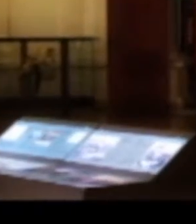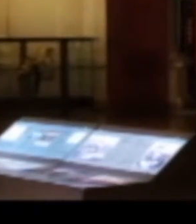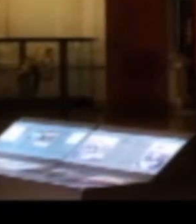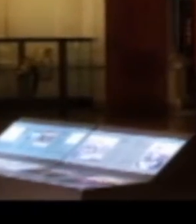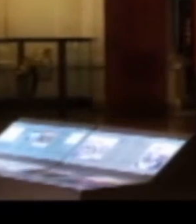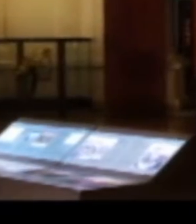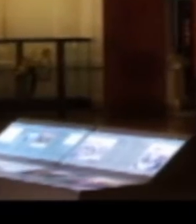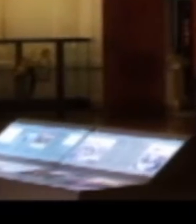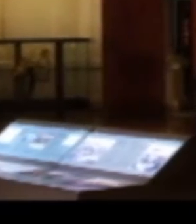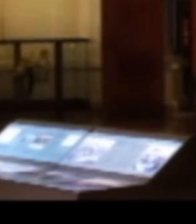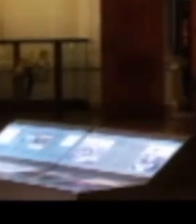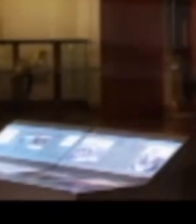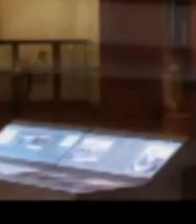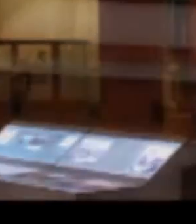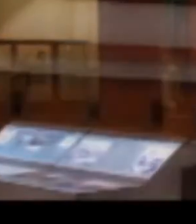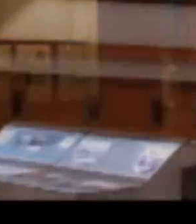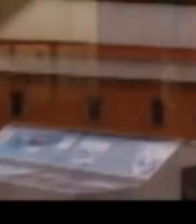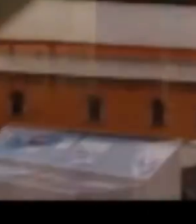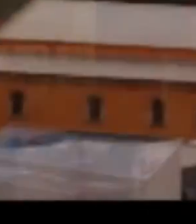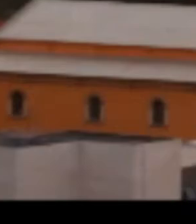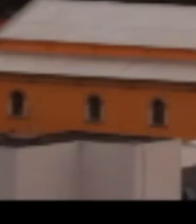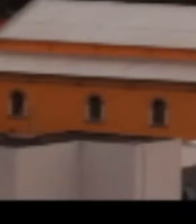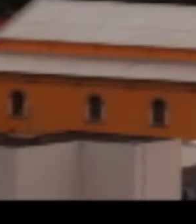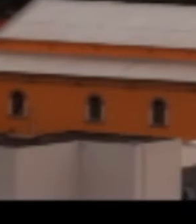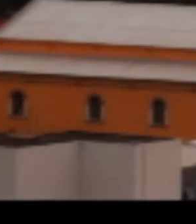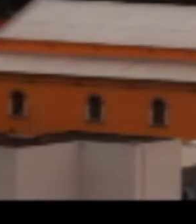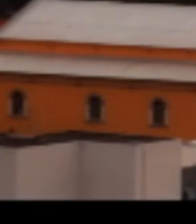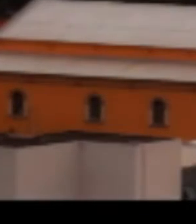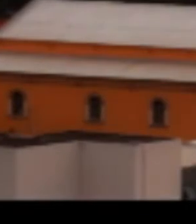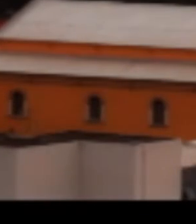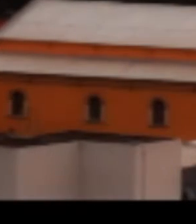E aí E